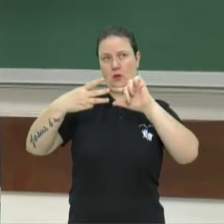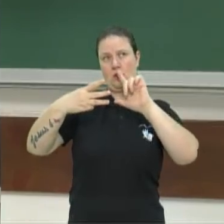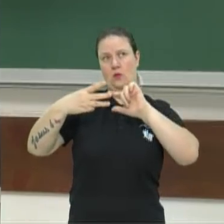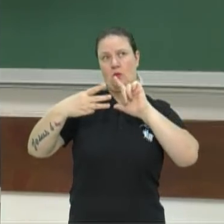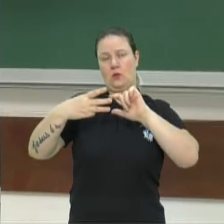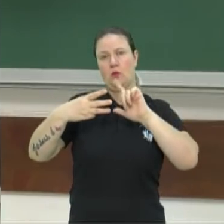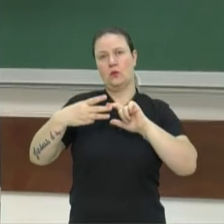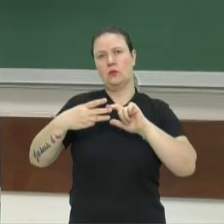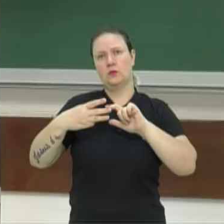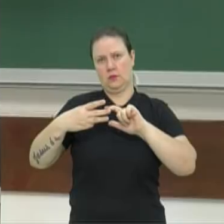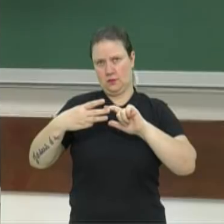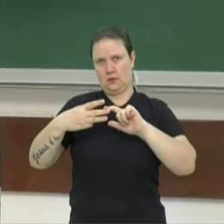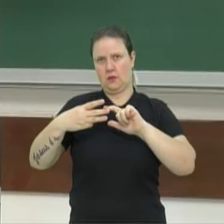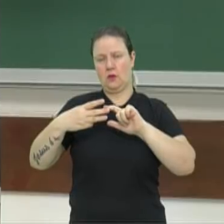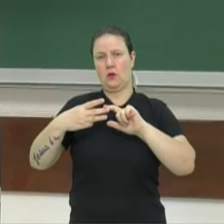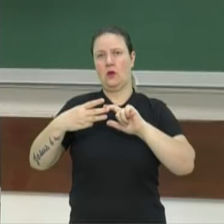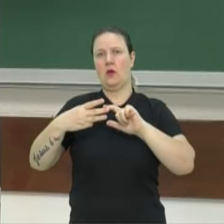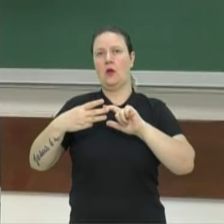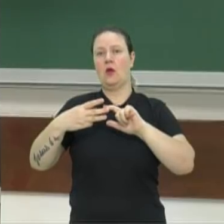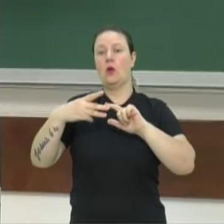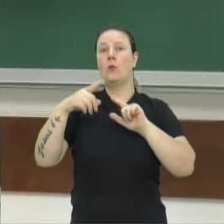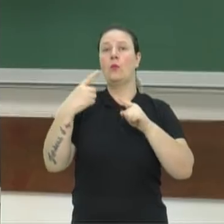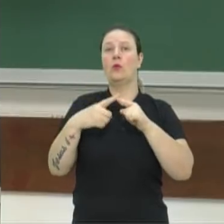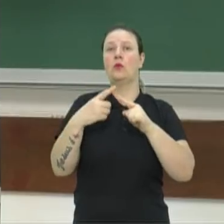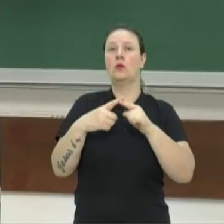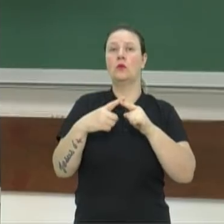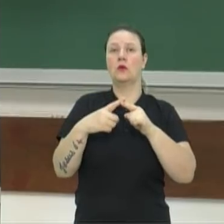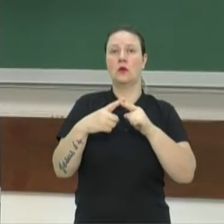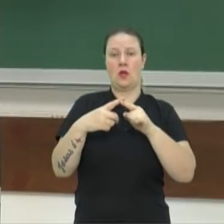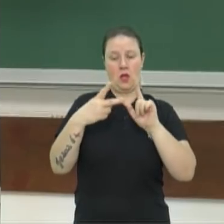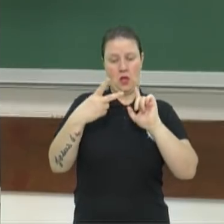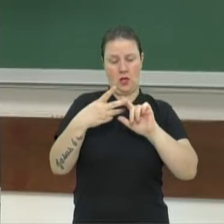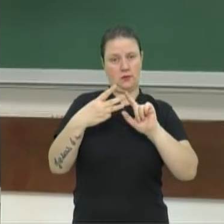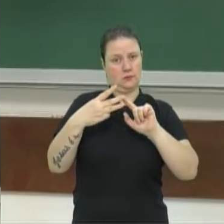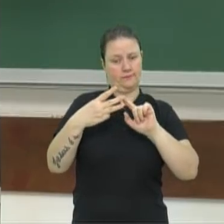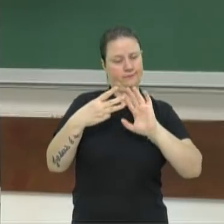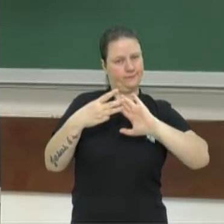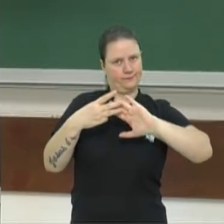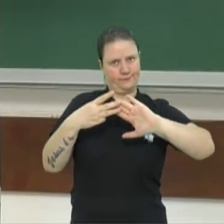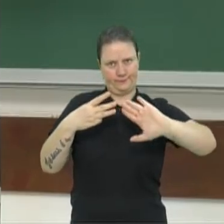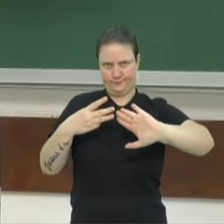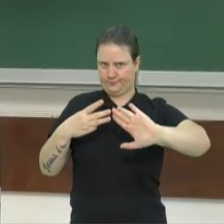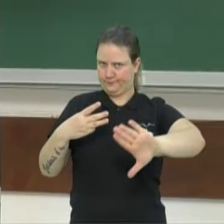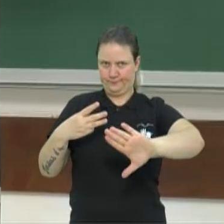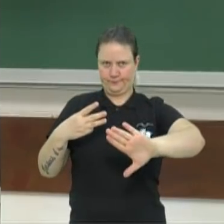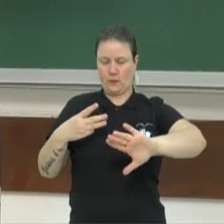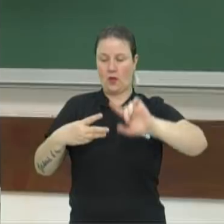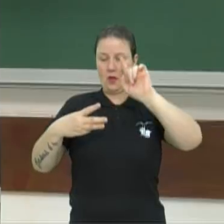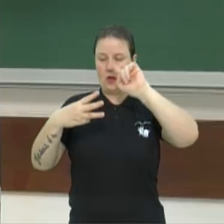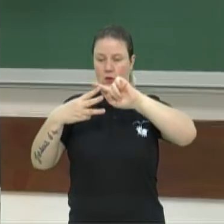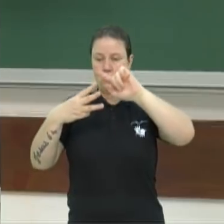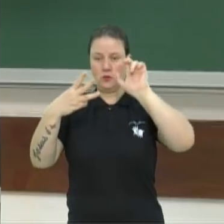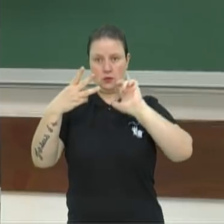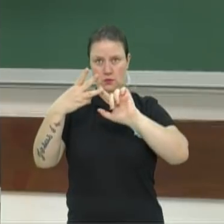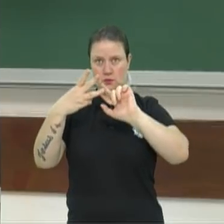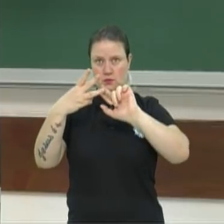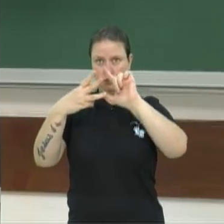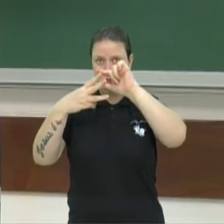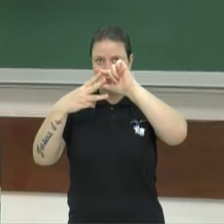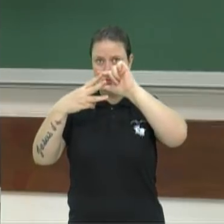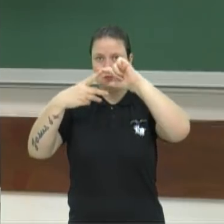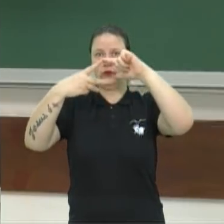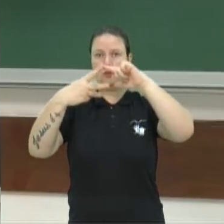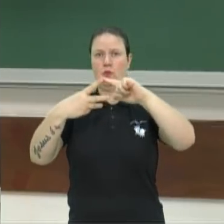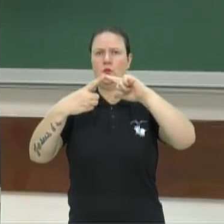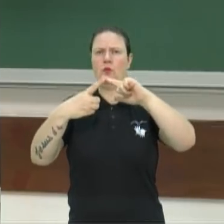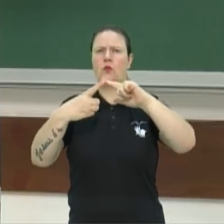subordinada causal, introduzida pelo porquê. Só que essa a gente vai deixar de lado. Nós vamos analisar a número 1 e a número 3. A número